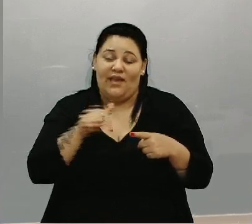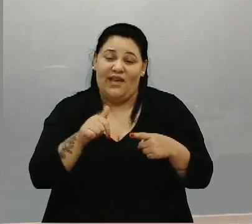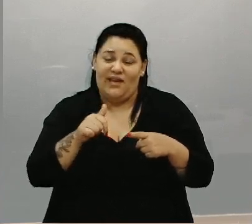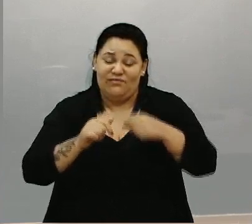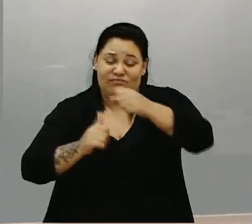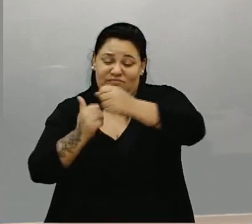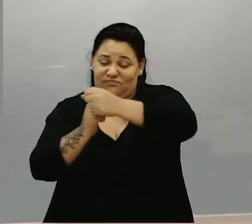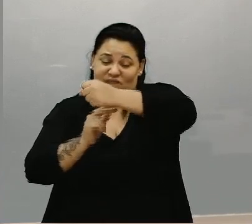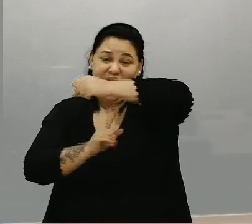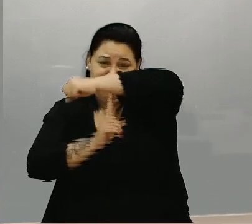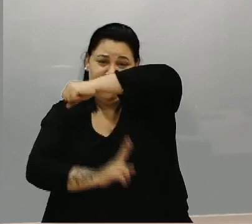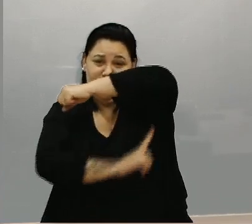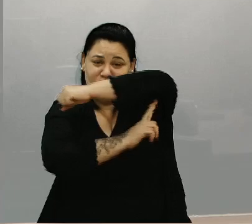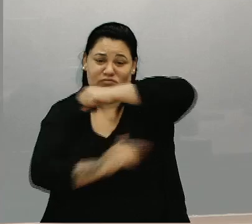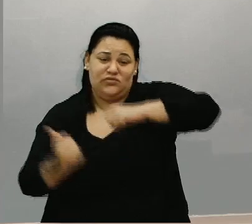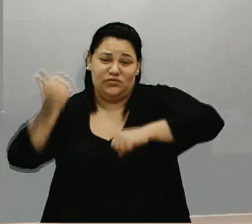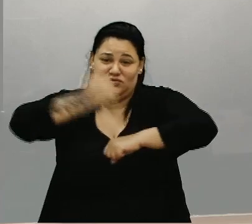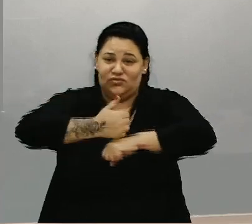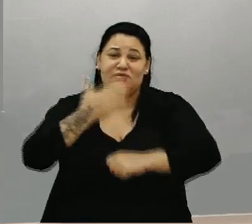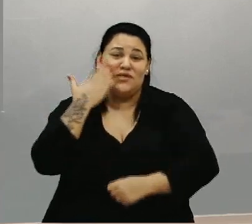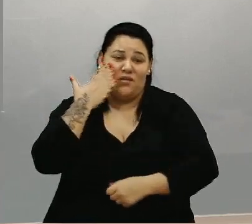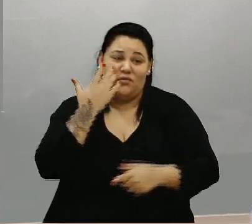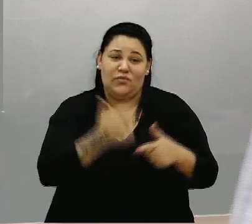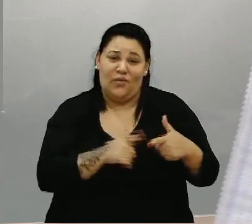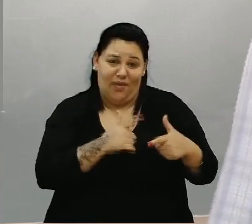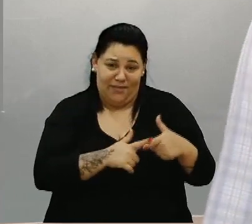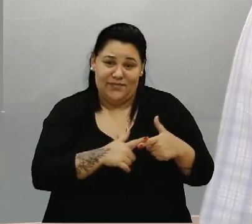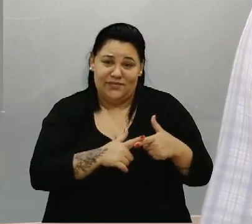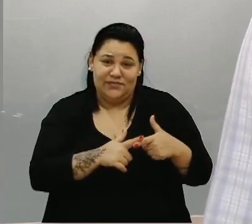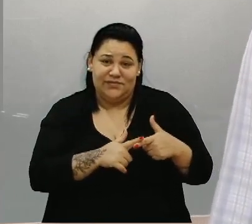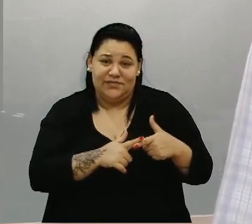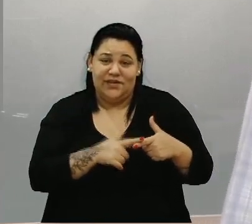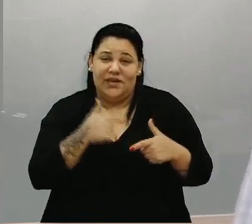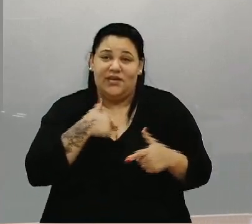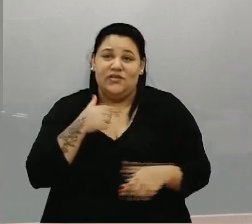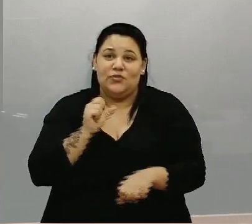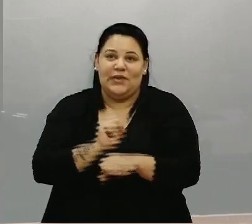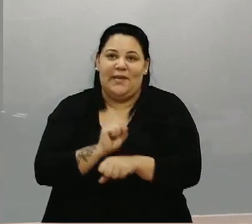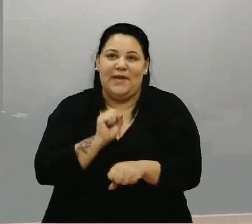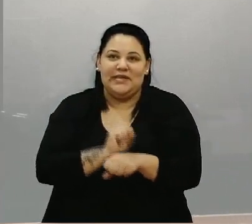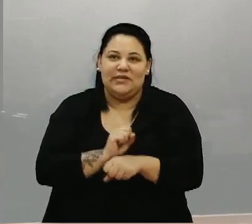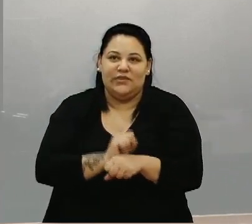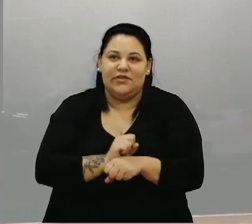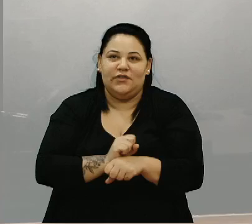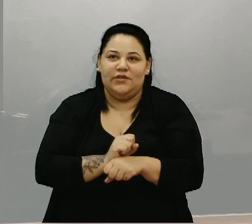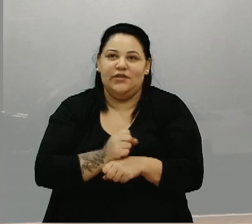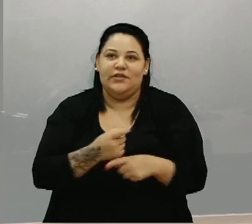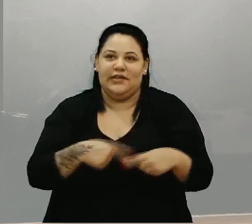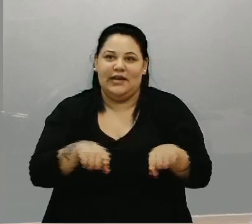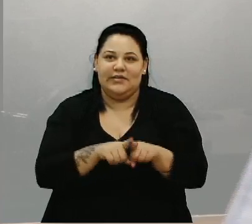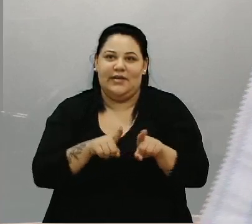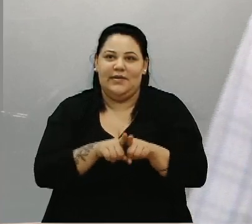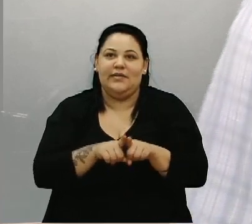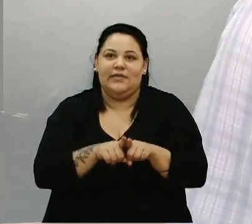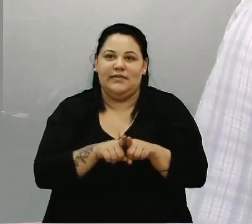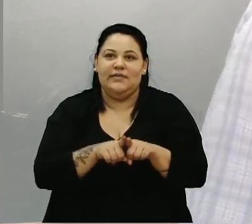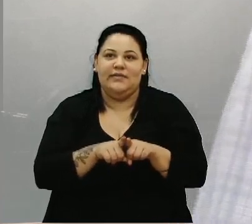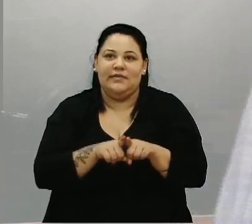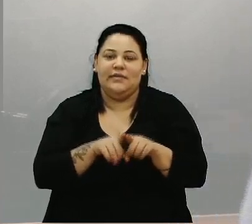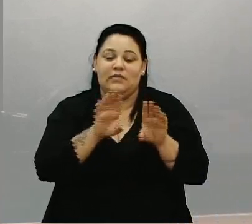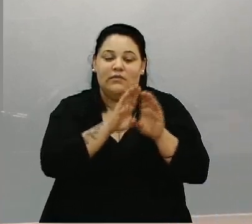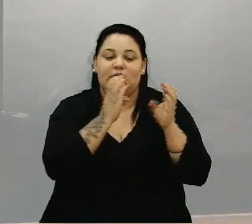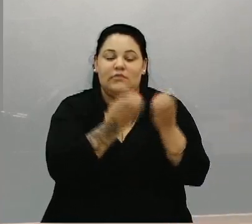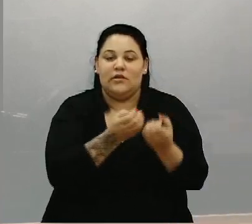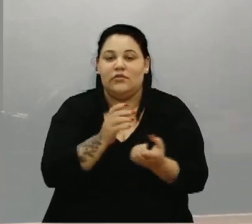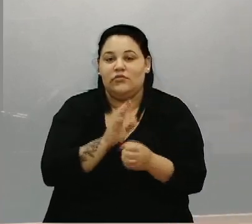gente sabe do problema. Eu só espero que, né, se amarre uma licitação bem feita para que a comunidade do